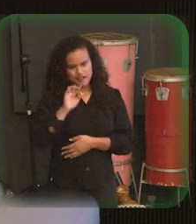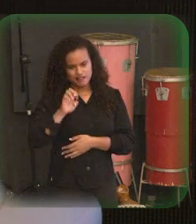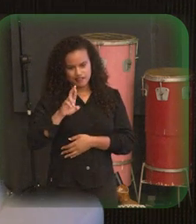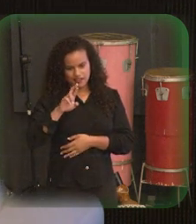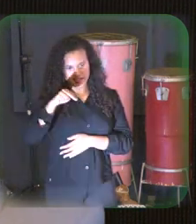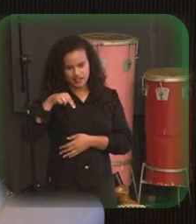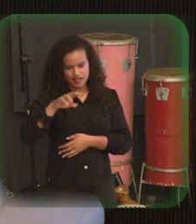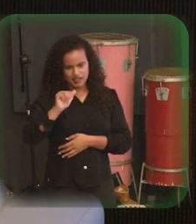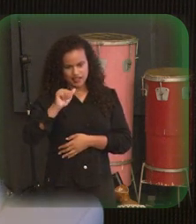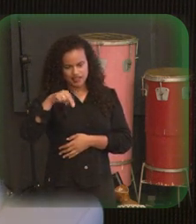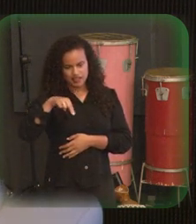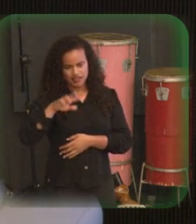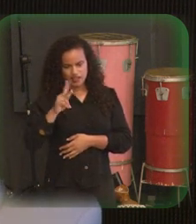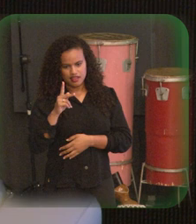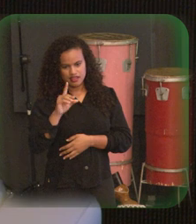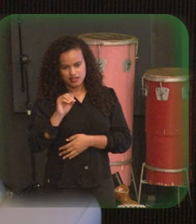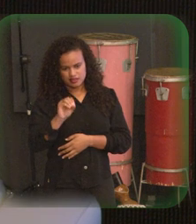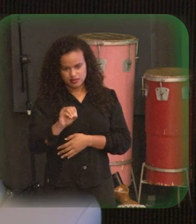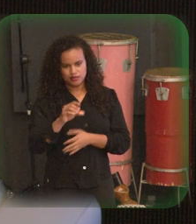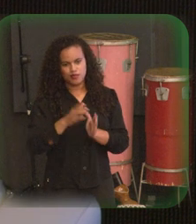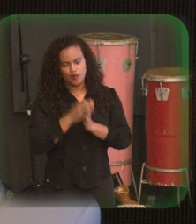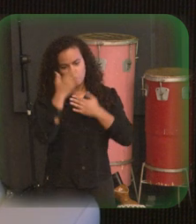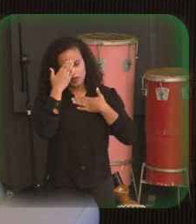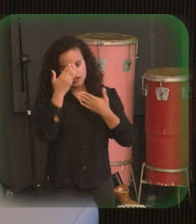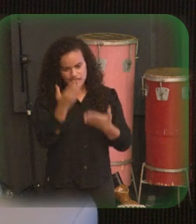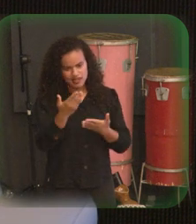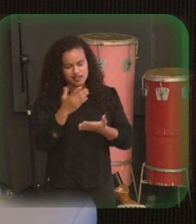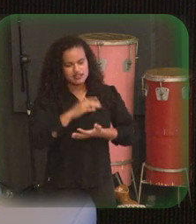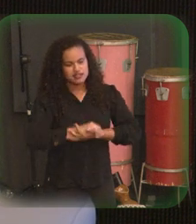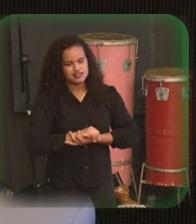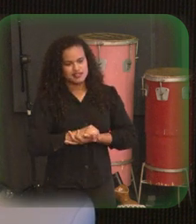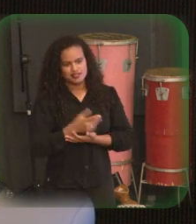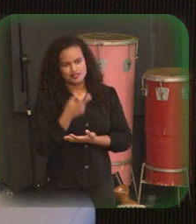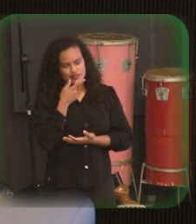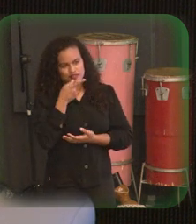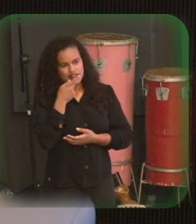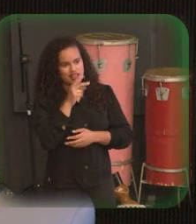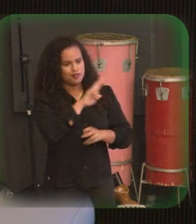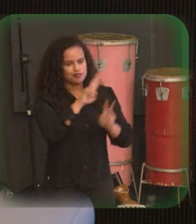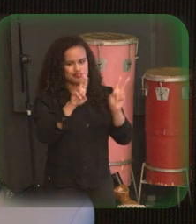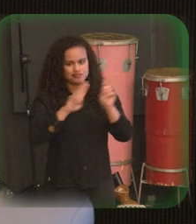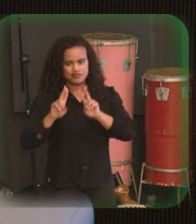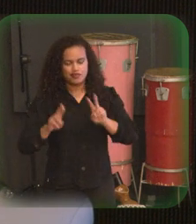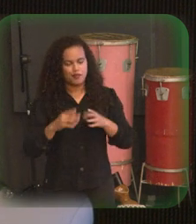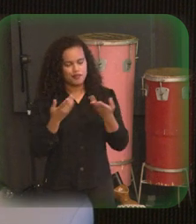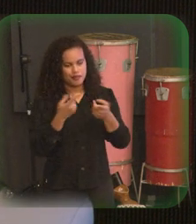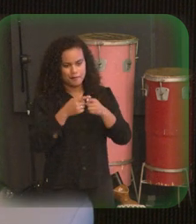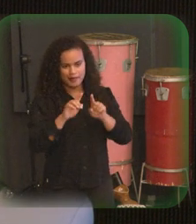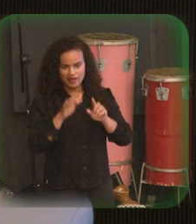A turma aqui jogou duro. Obrigada, viu, gente? Não vou citar nomes. Parabéns.